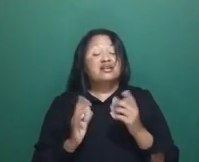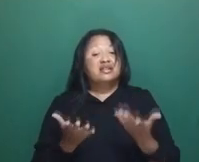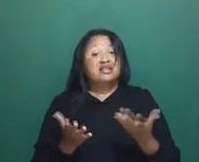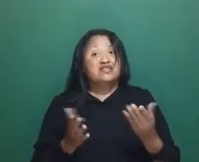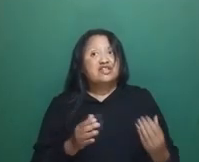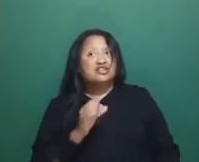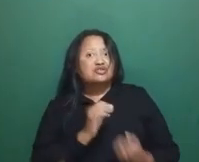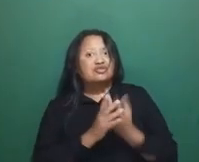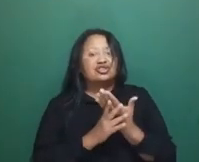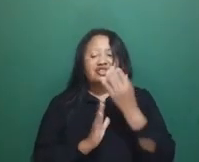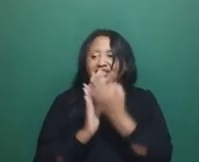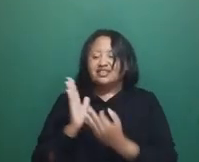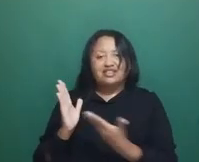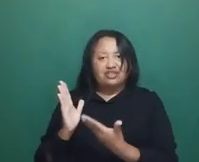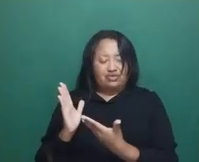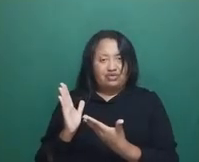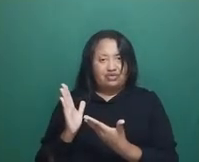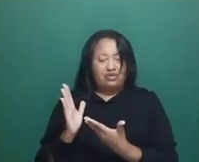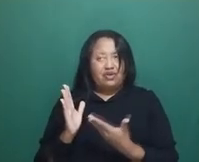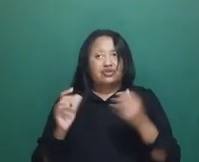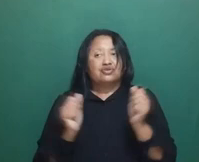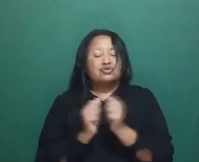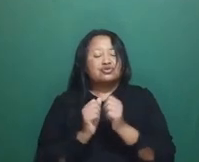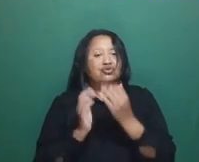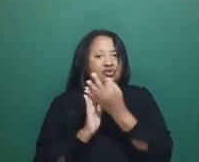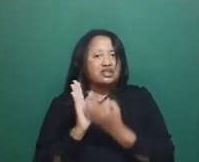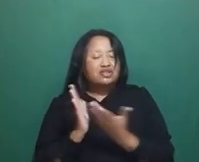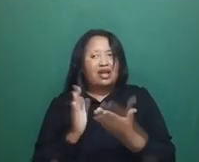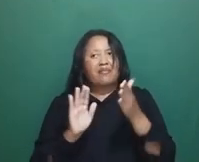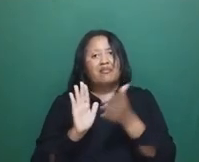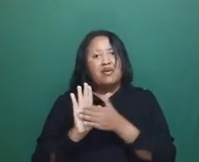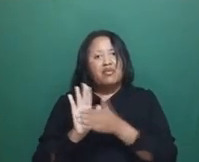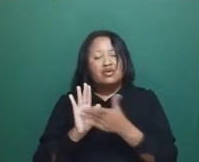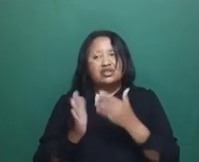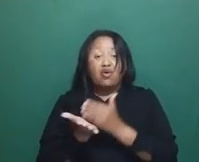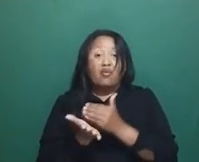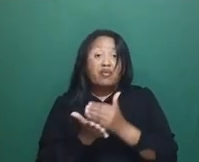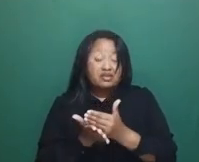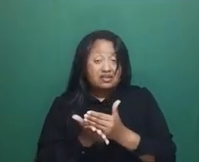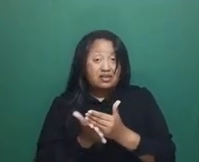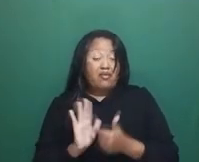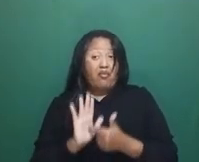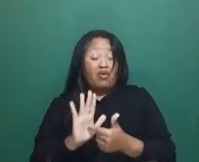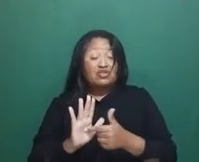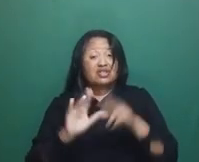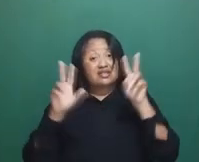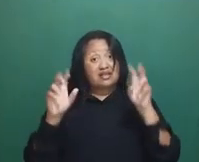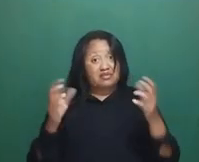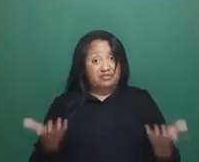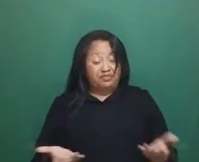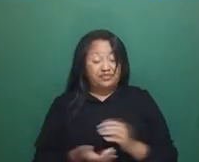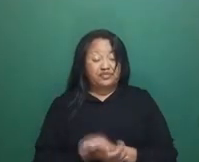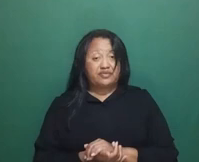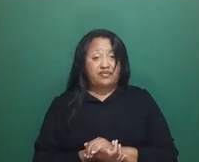de um texto O que que será que que vem com o texto cuja proposta Inicial Traz essa mensagem